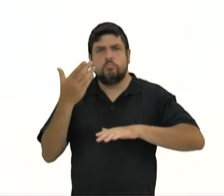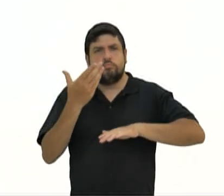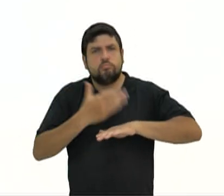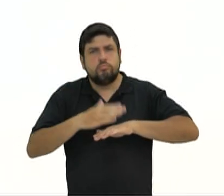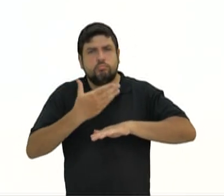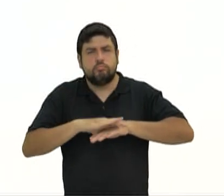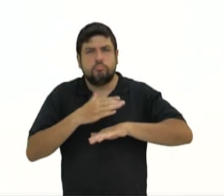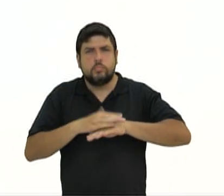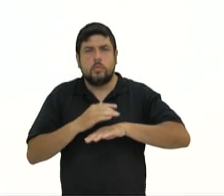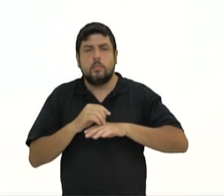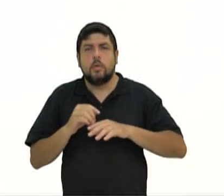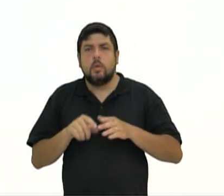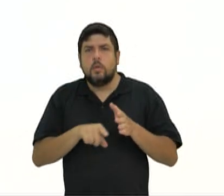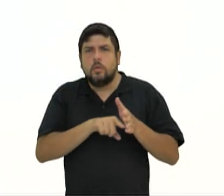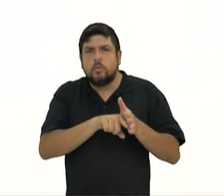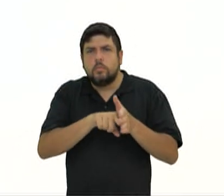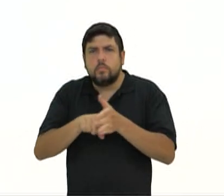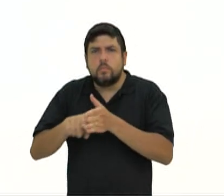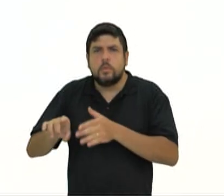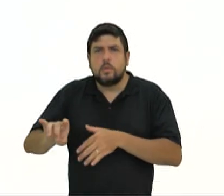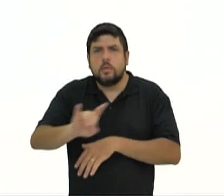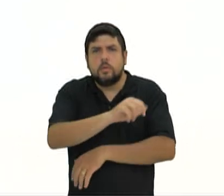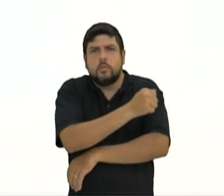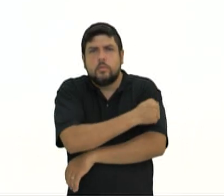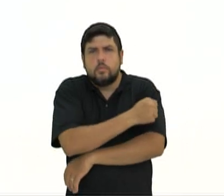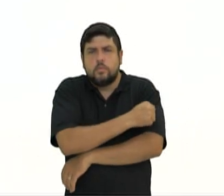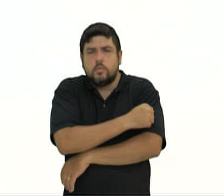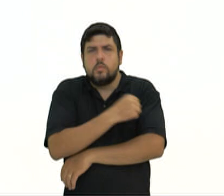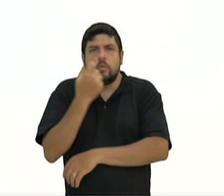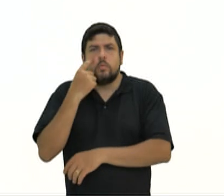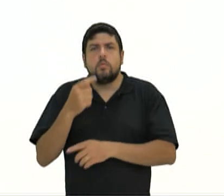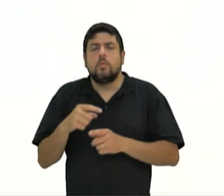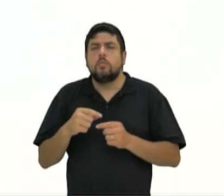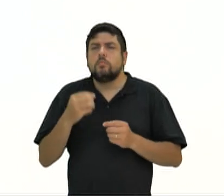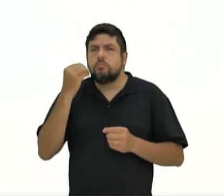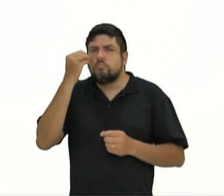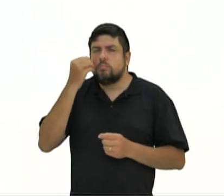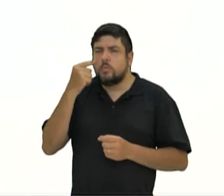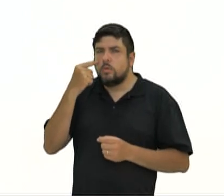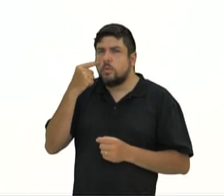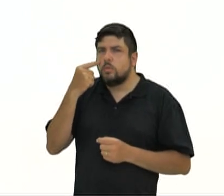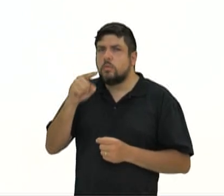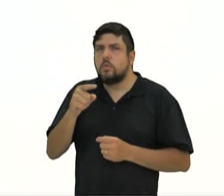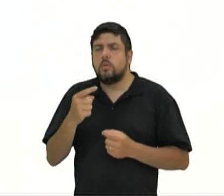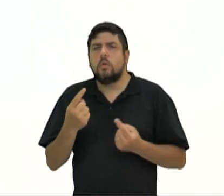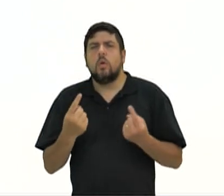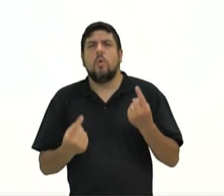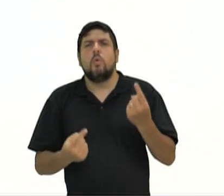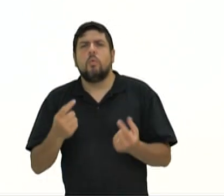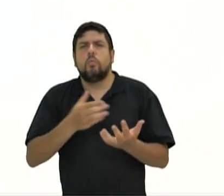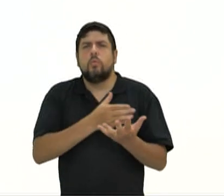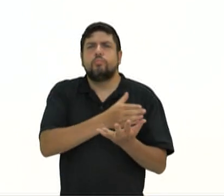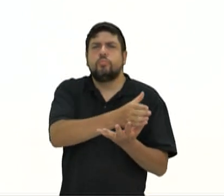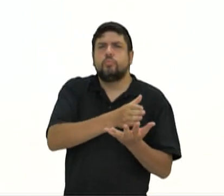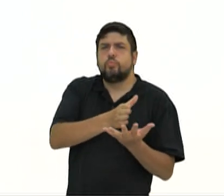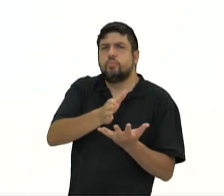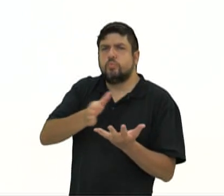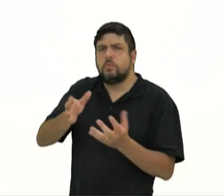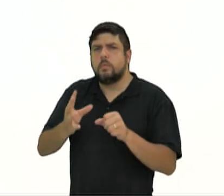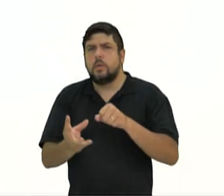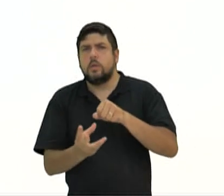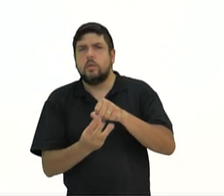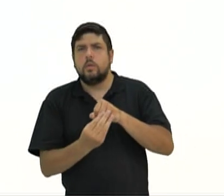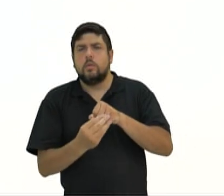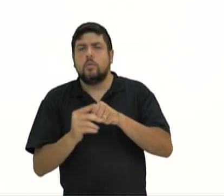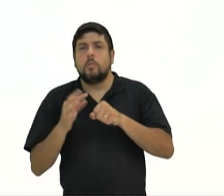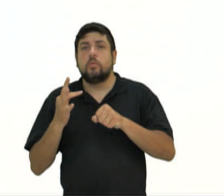uma pesquisa entre os estudantes para descobrir qual a área de conhecimento cada um pretendia se